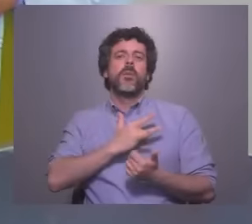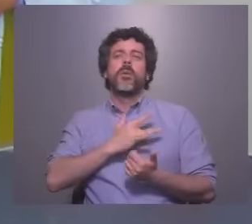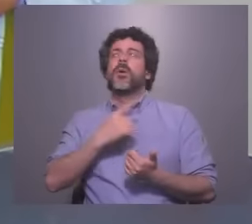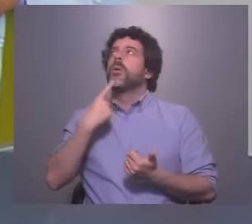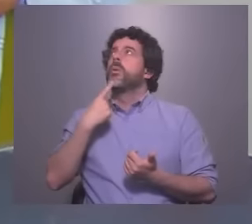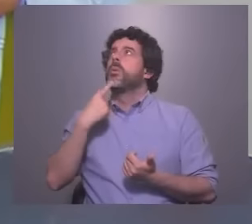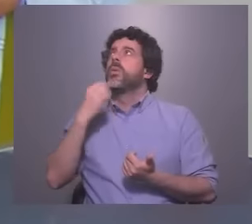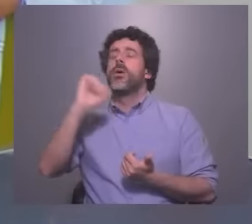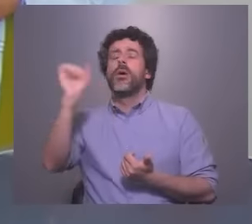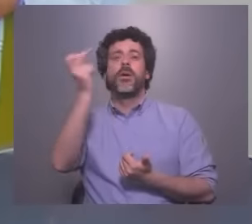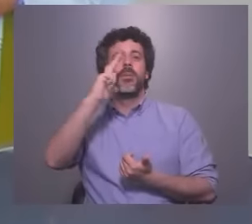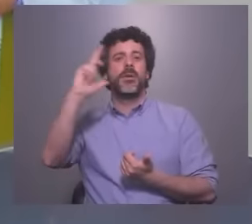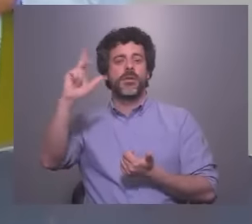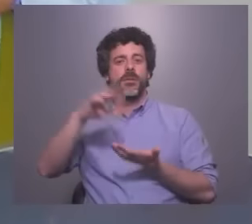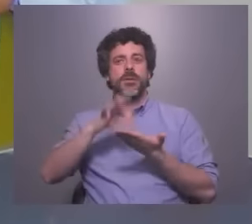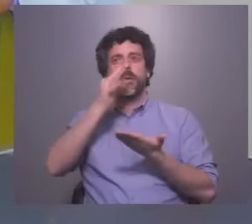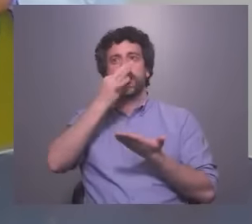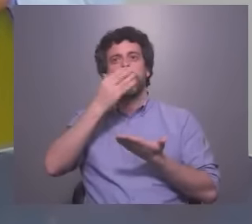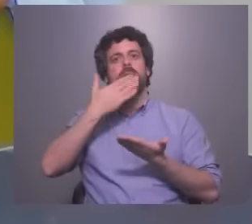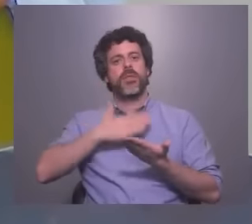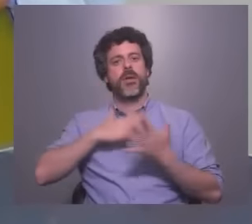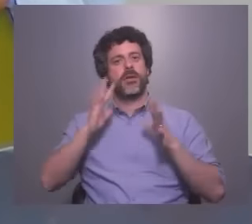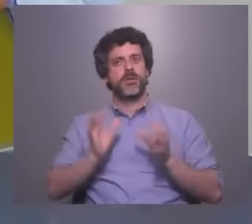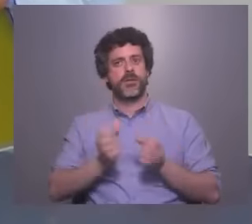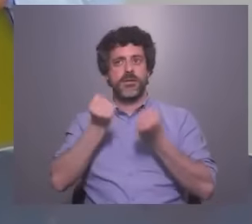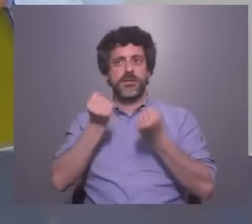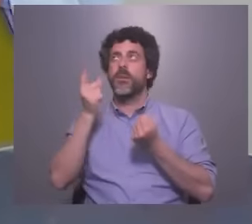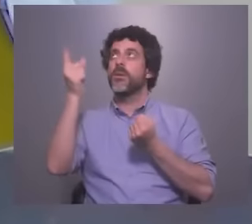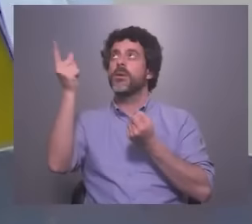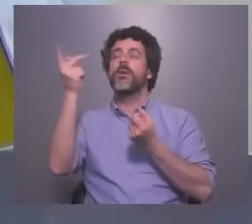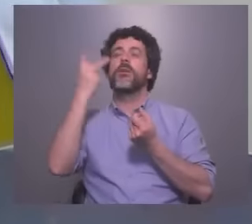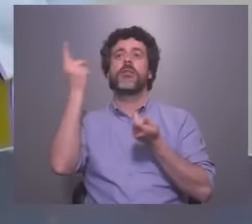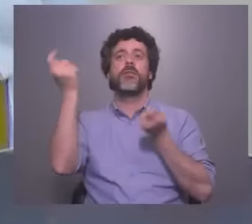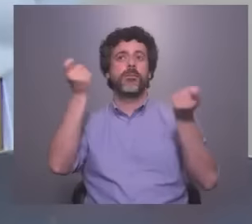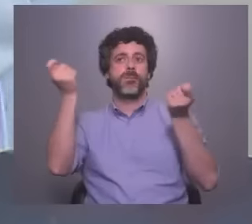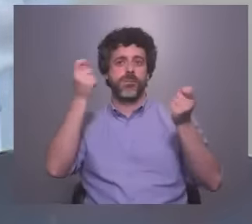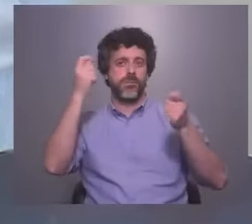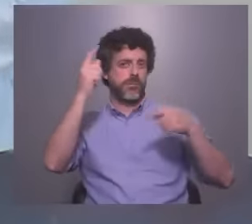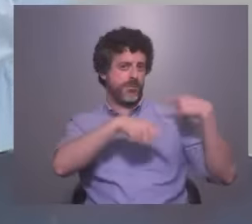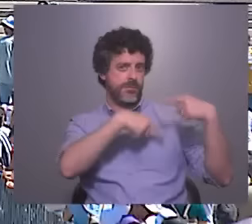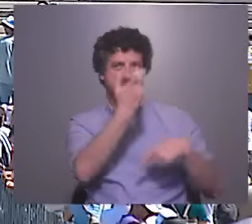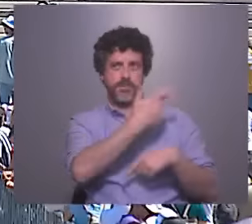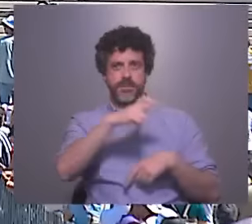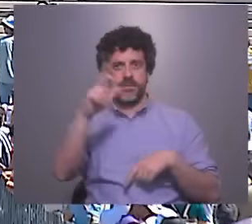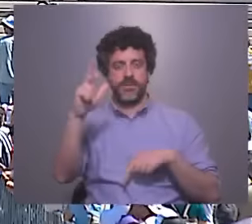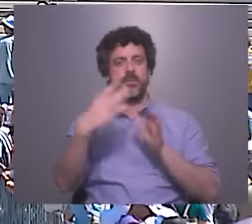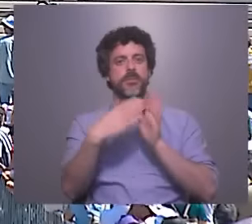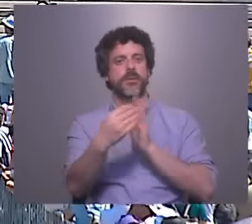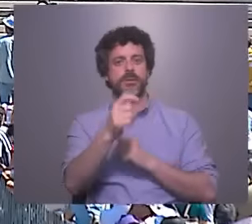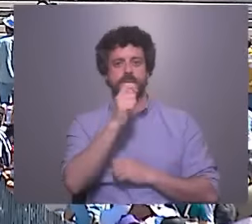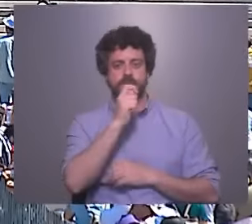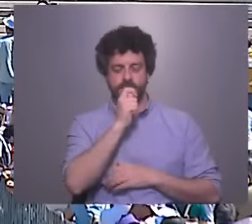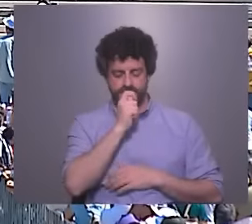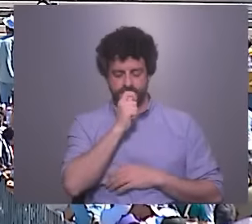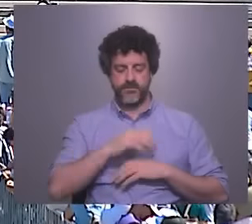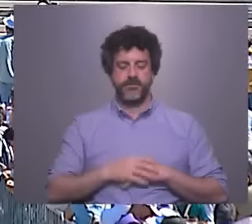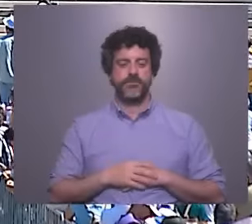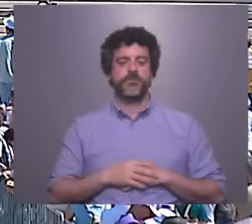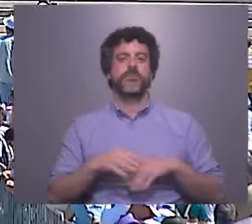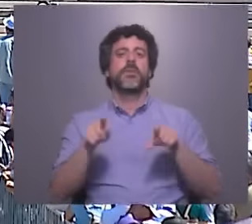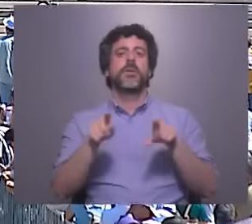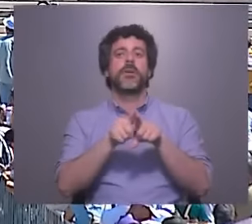Senhor, que nos destes a graça de participar neste divino sacramento, memorial perene da paixão do vosso Filho, fazei que este